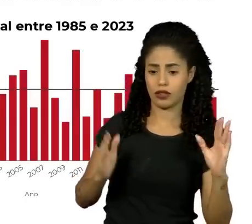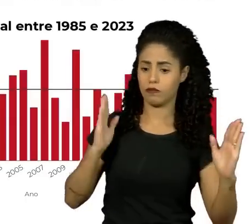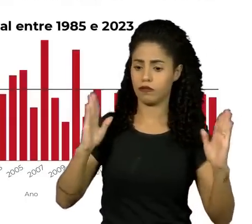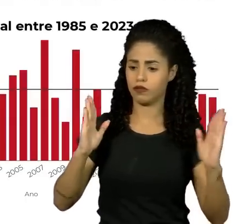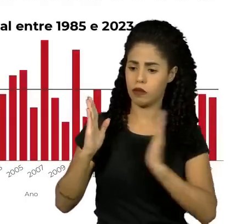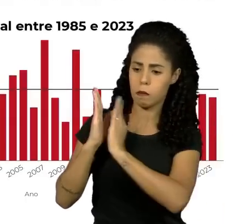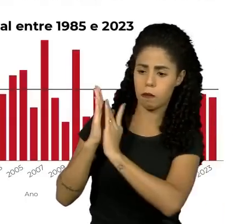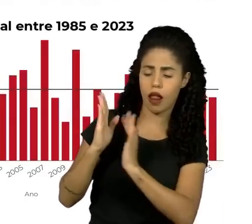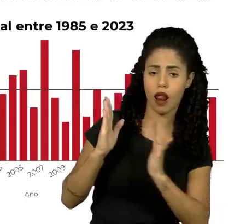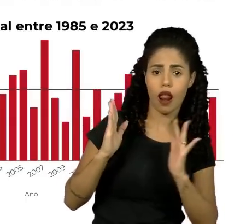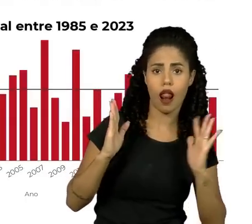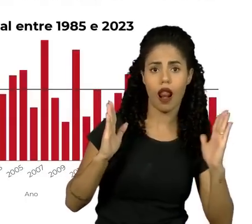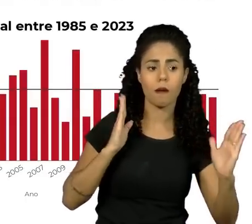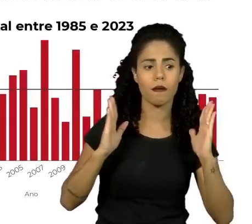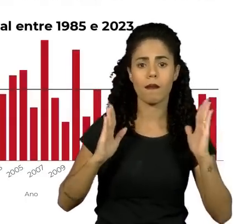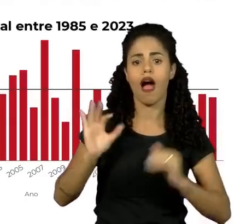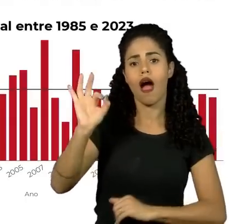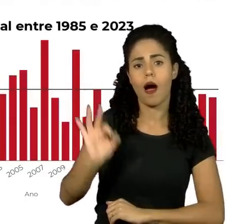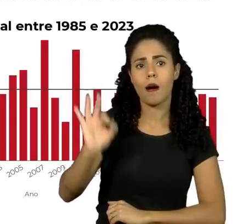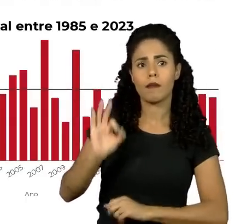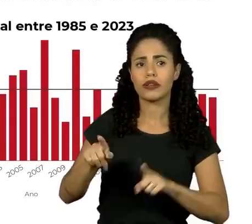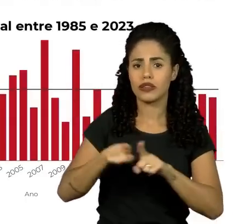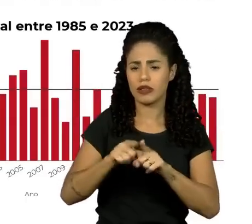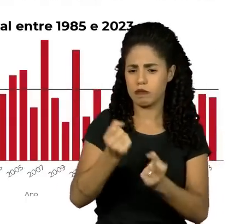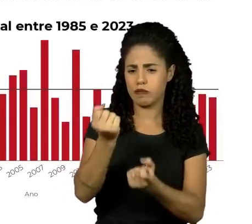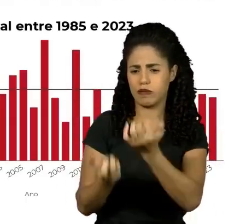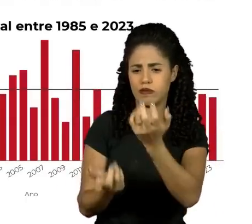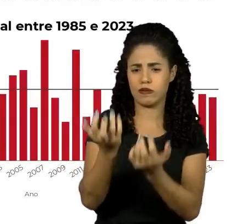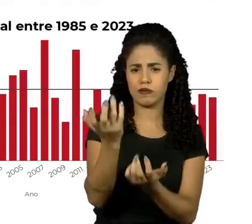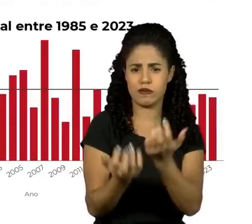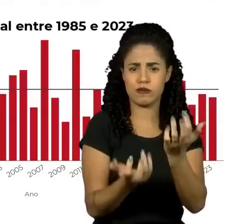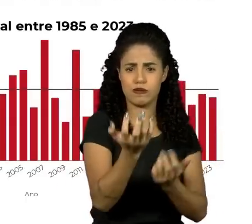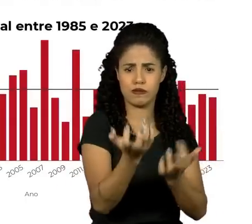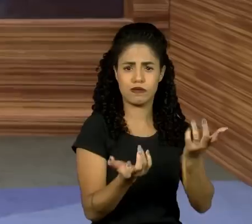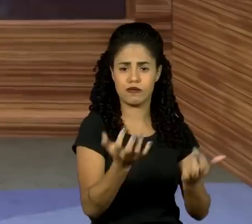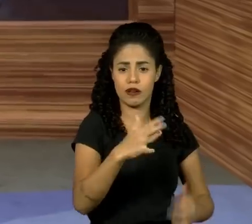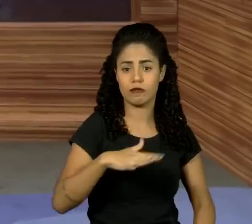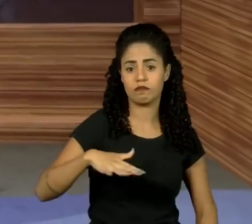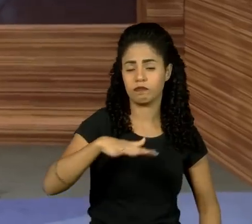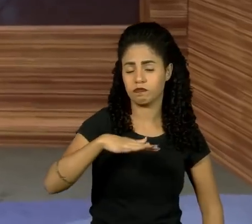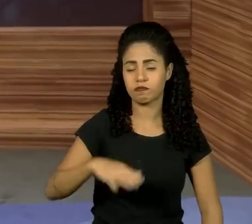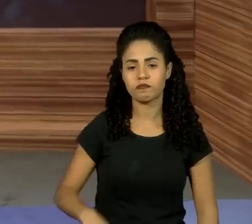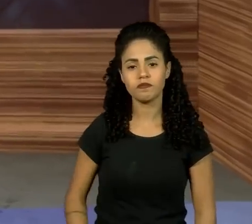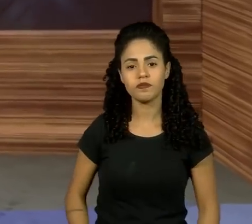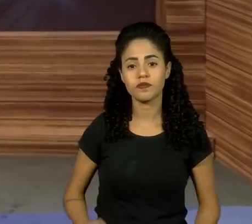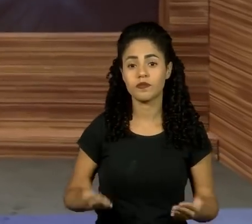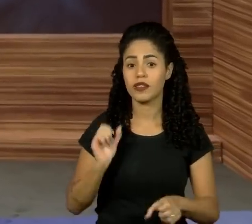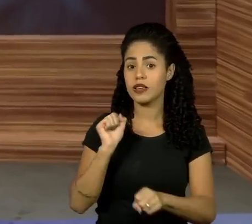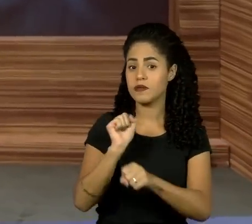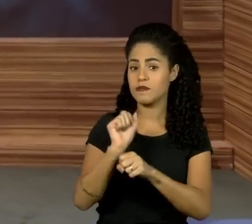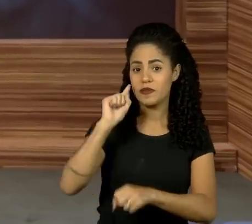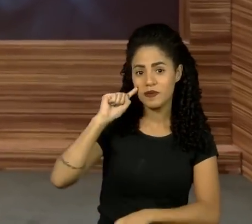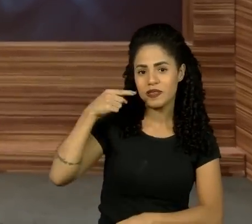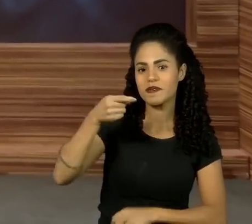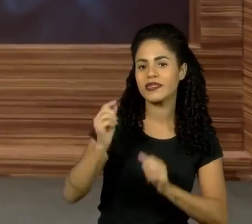de 2/3 da área queimada foram de vegetação nativa. Aguarde, porque você vai ver logo mais aqui